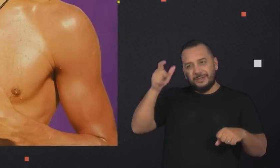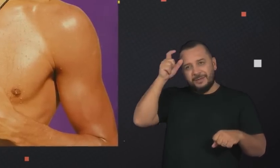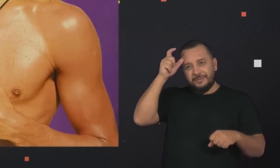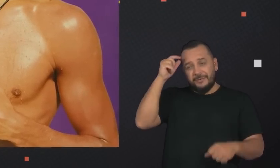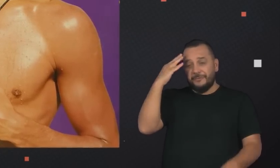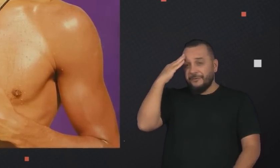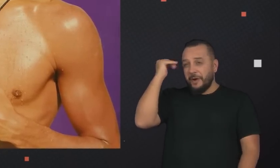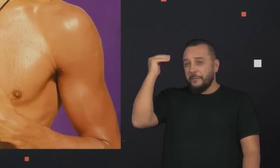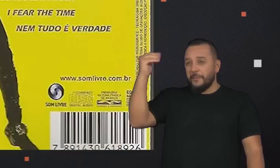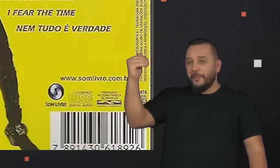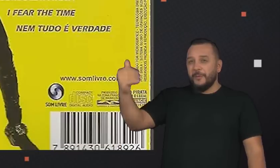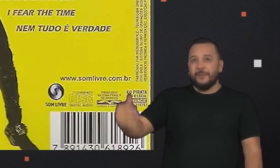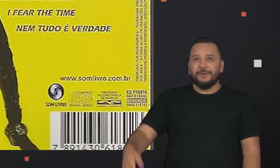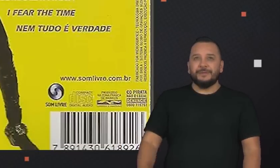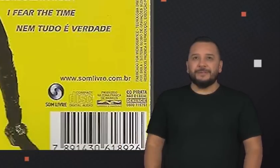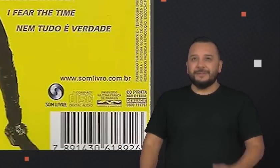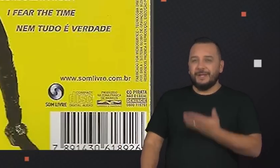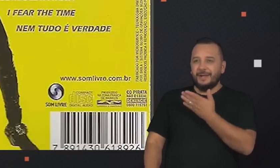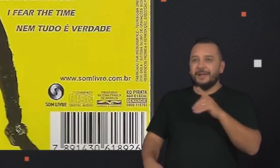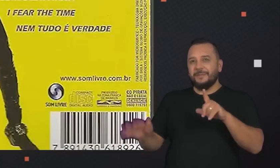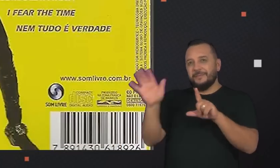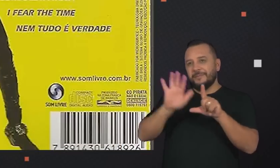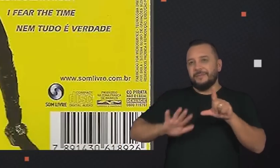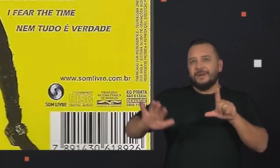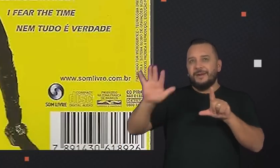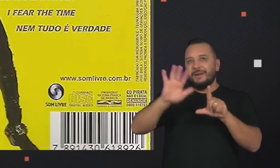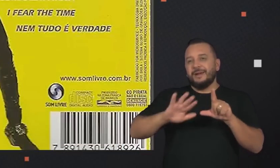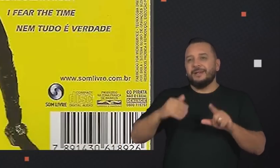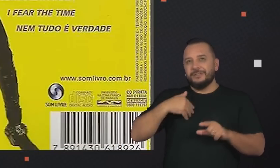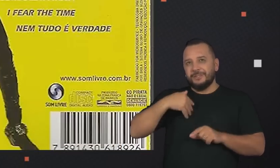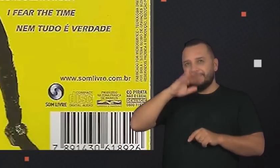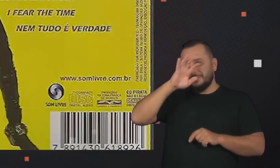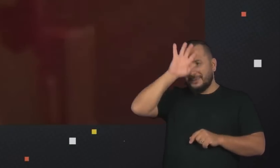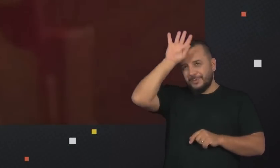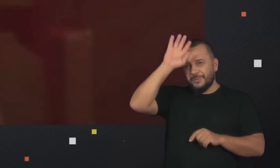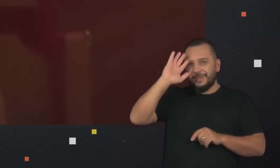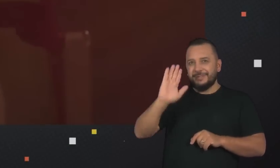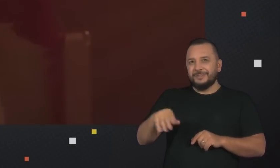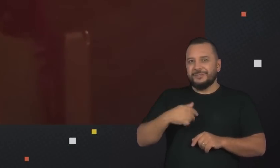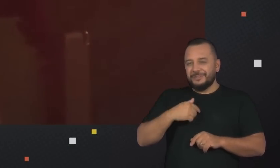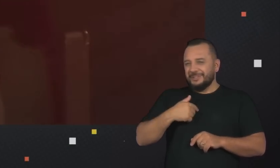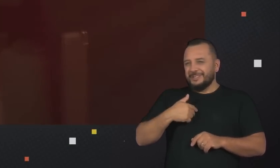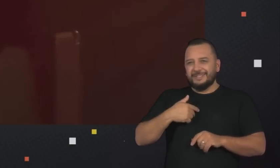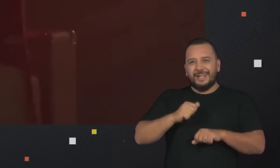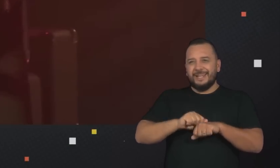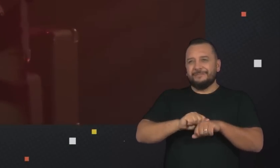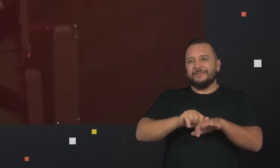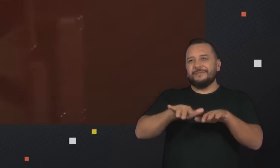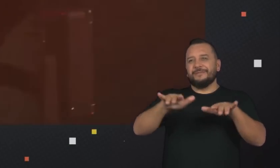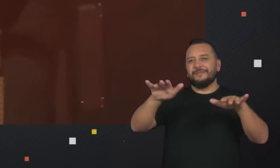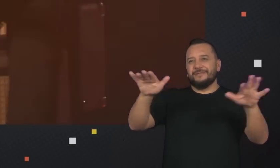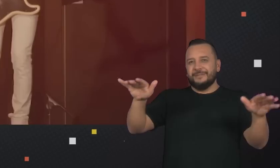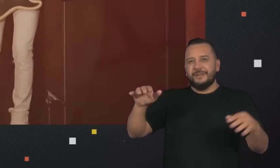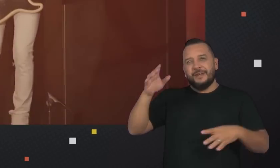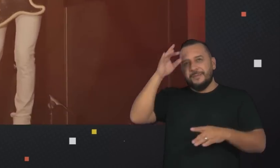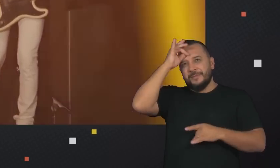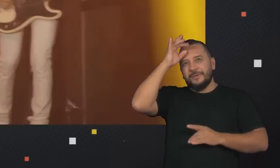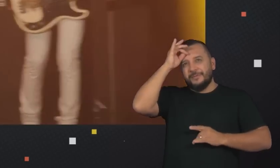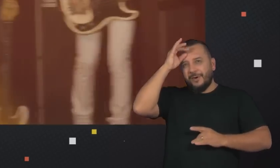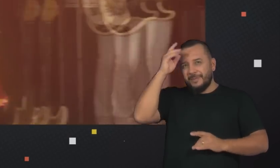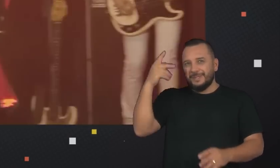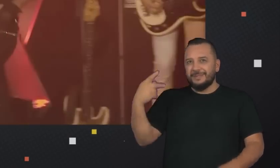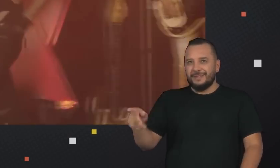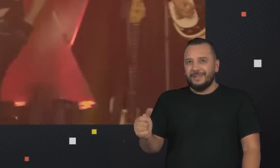sucesso e a imagem do Supla aí cresceu muito. Ele sempre foi muito preocupado com imagem, com performance, assim, com